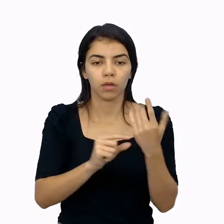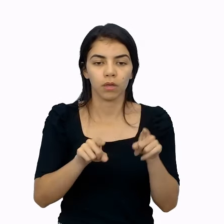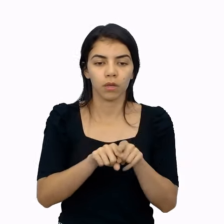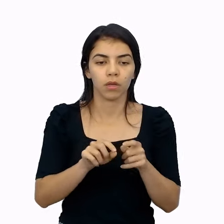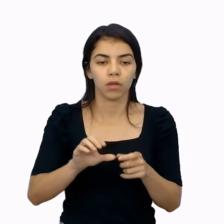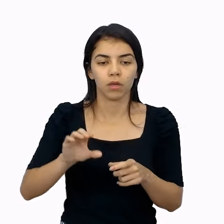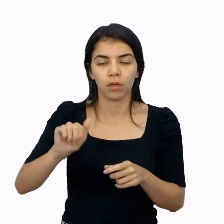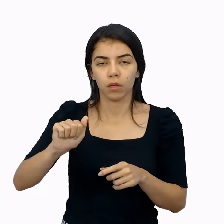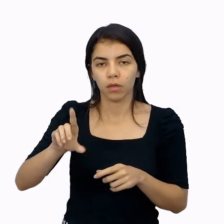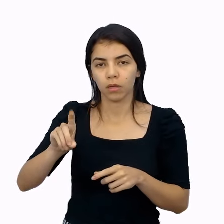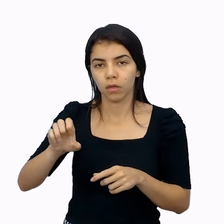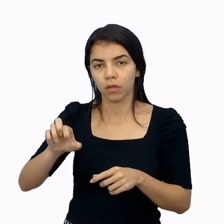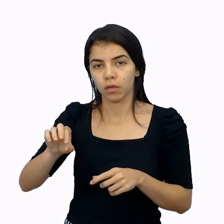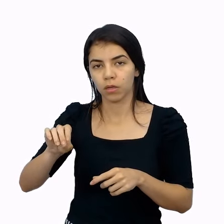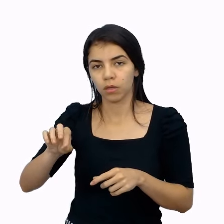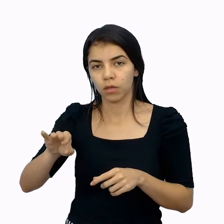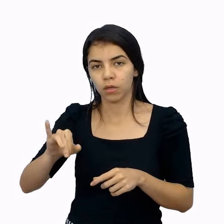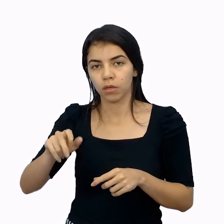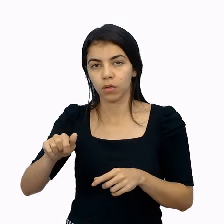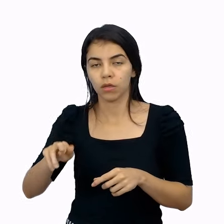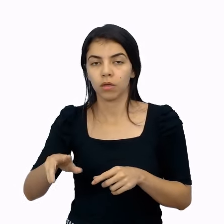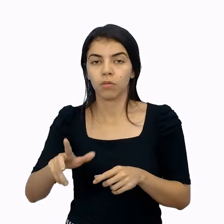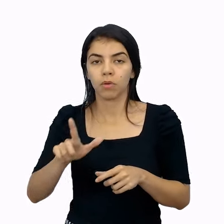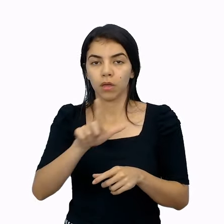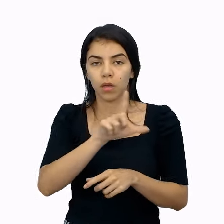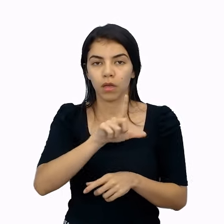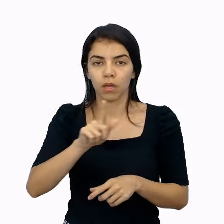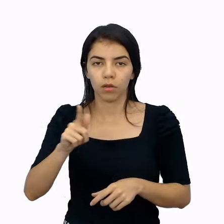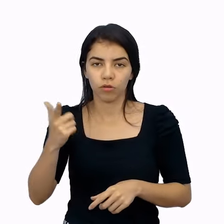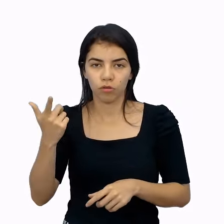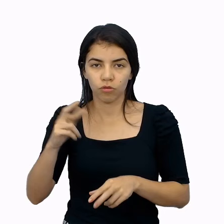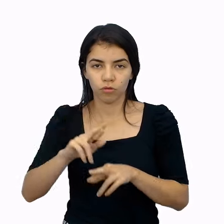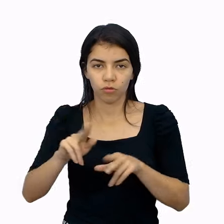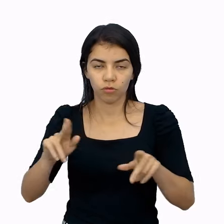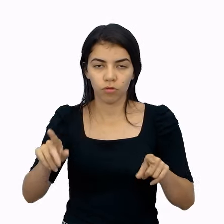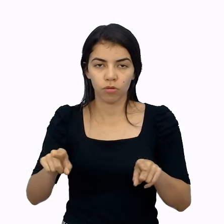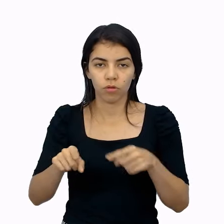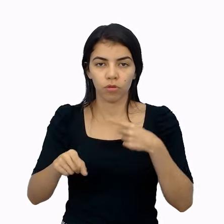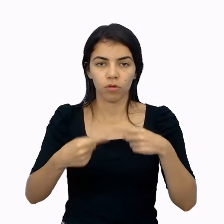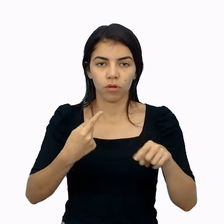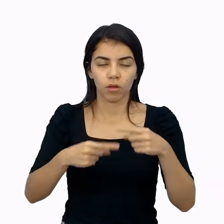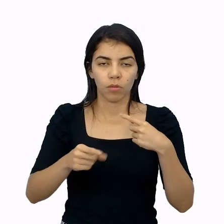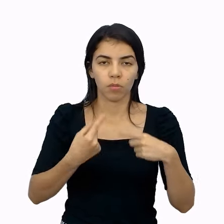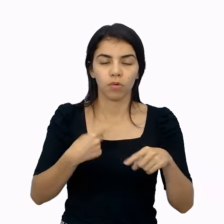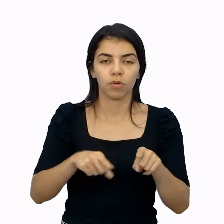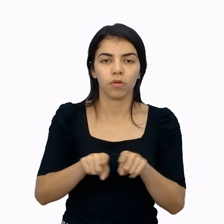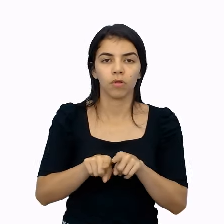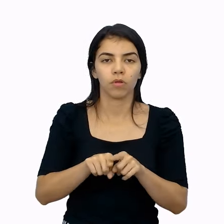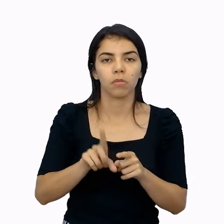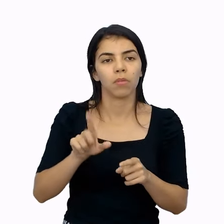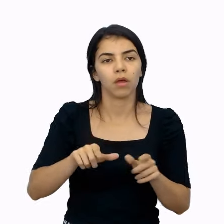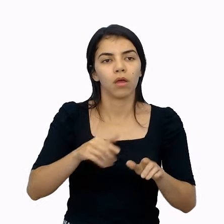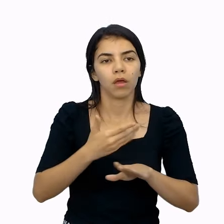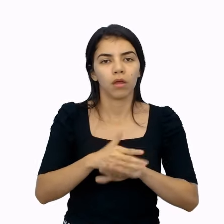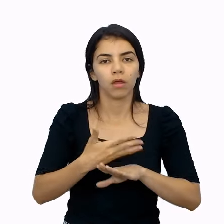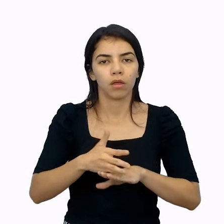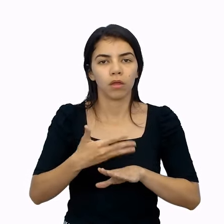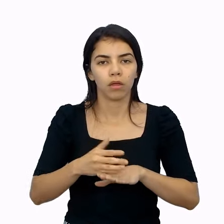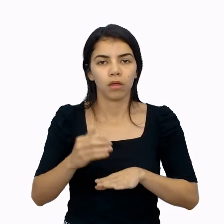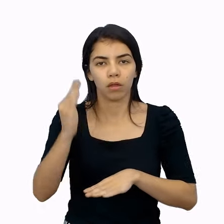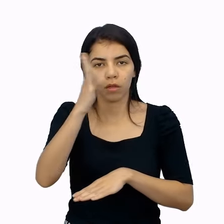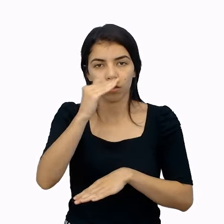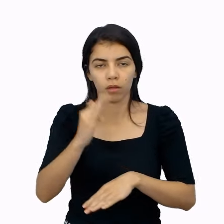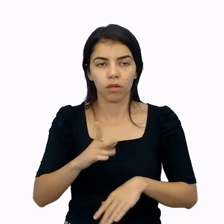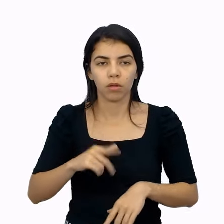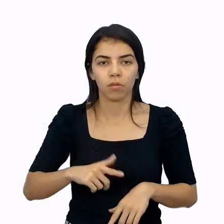Adoniran Barbosa com a variante linguística, porque tem a música, né, do Adoniran, que trabalha bastante a questão regional e